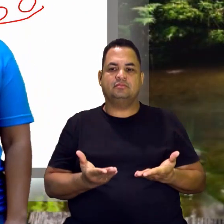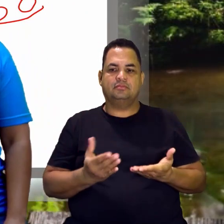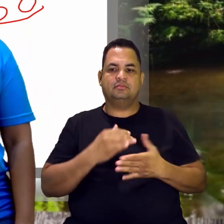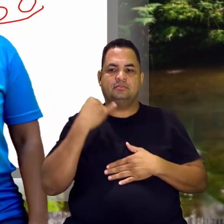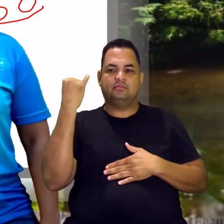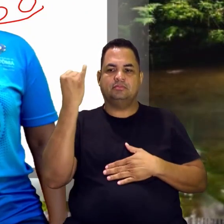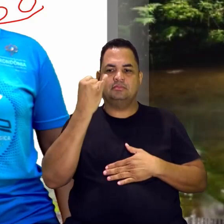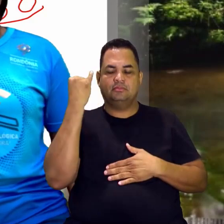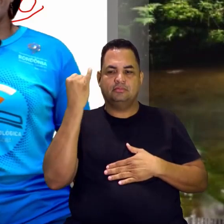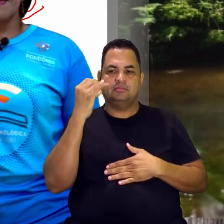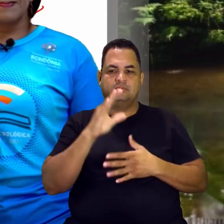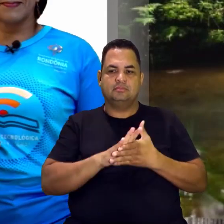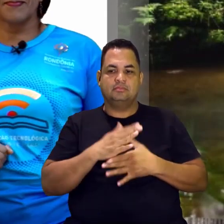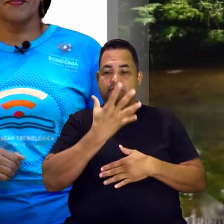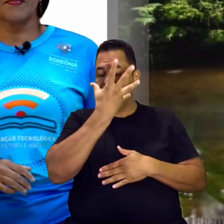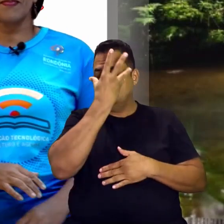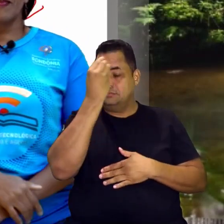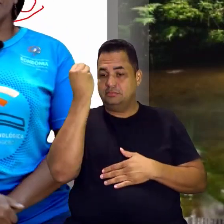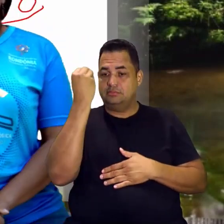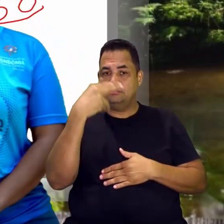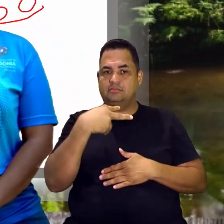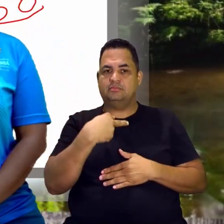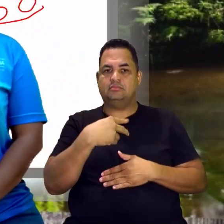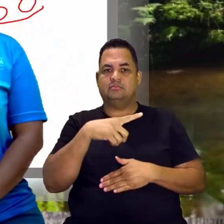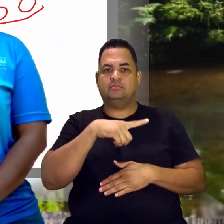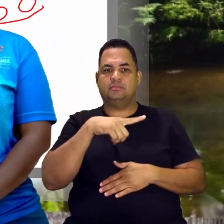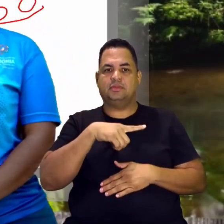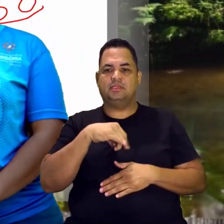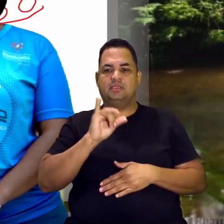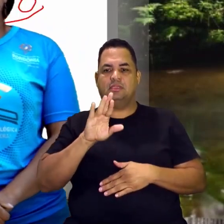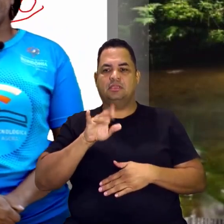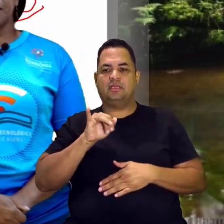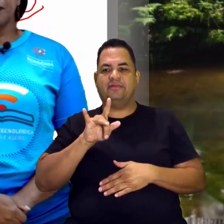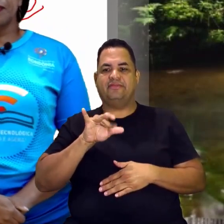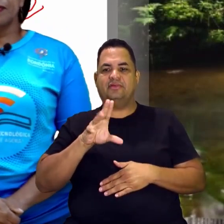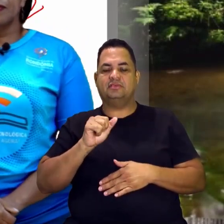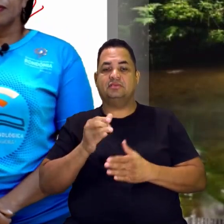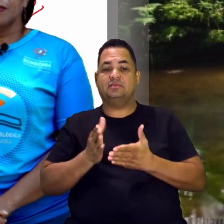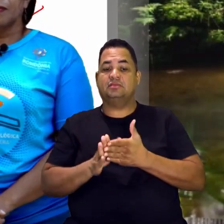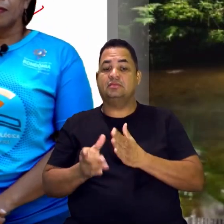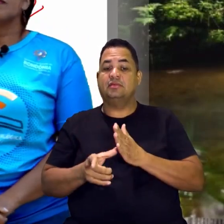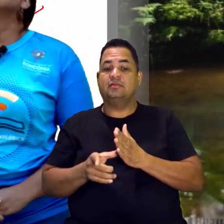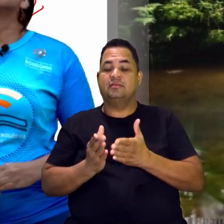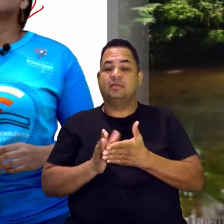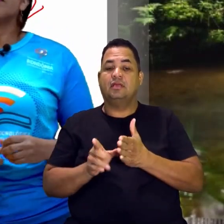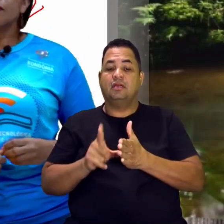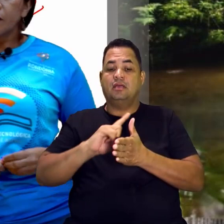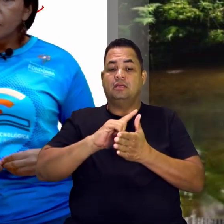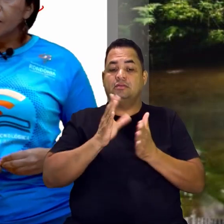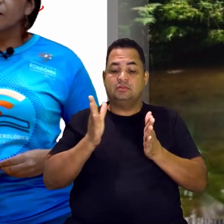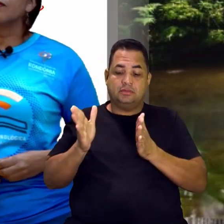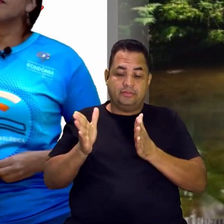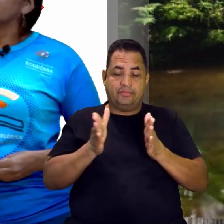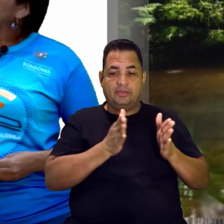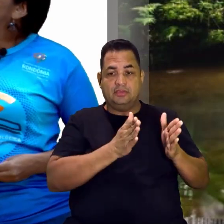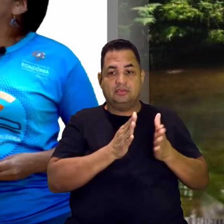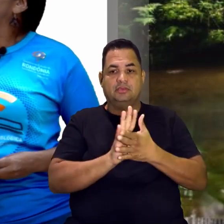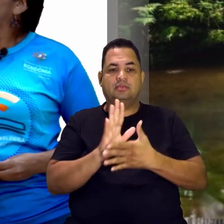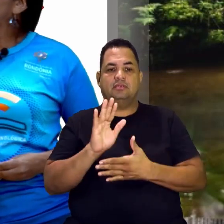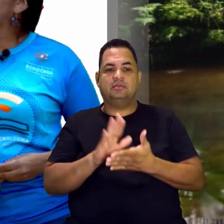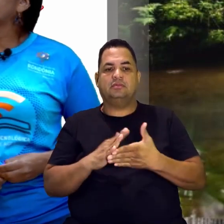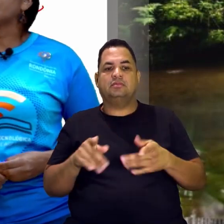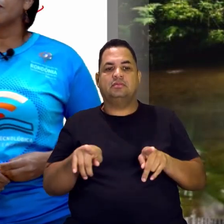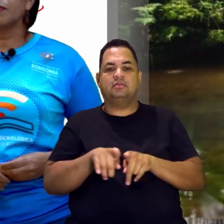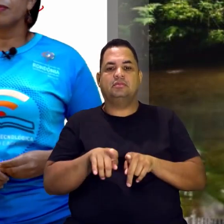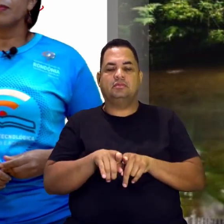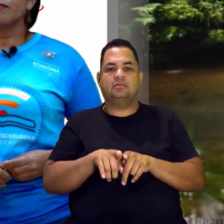que é importante, você não esquecer que existe a intéfase, que é aquela fase que vem antes desse processo, tá bom? A gente viu isso na mitose, mas na meiose